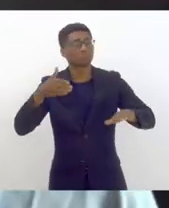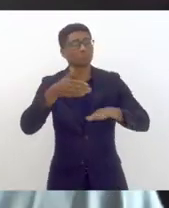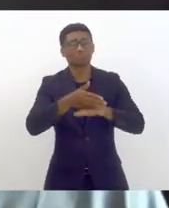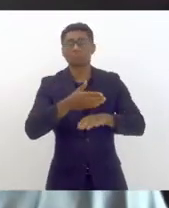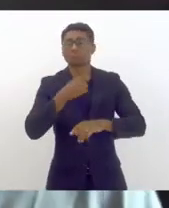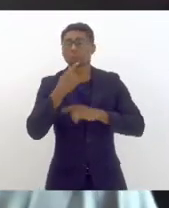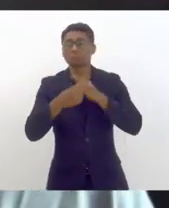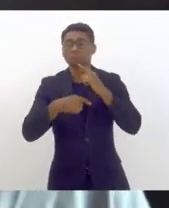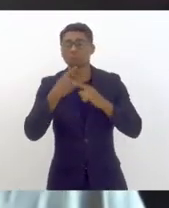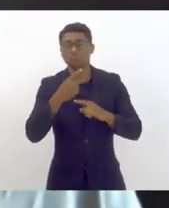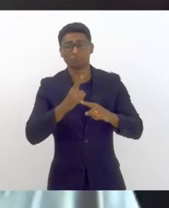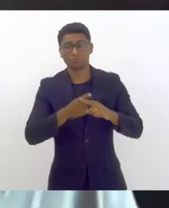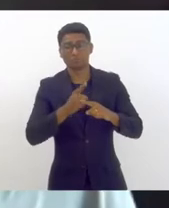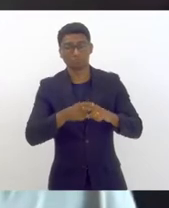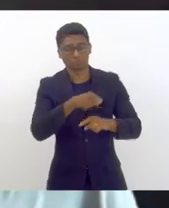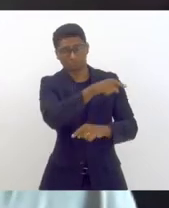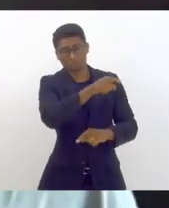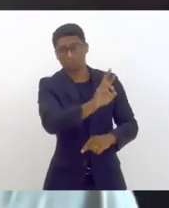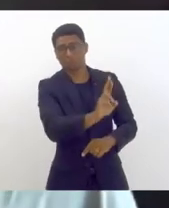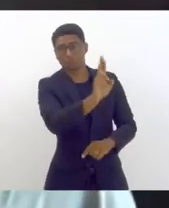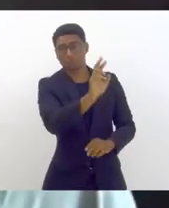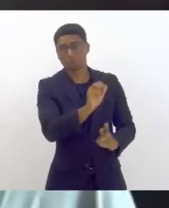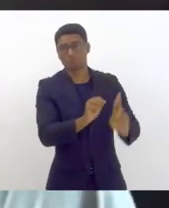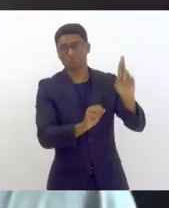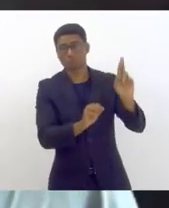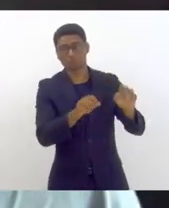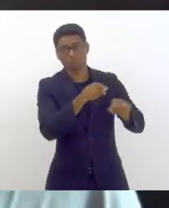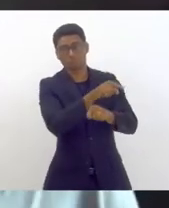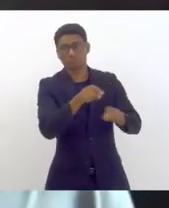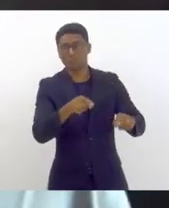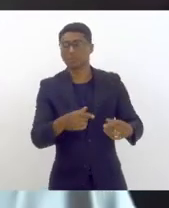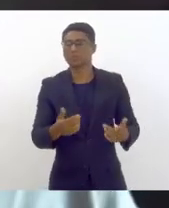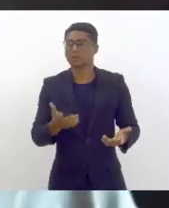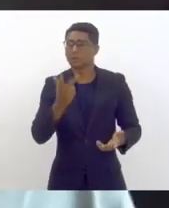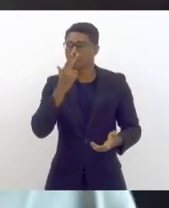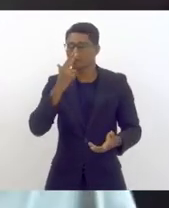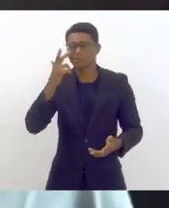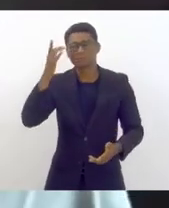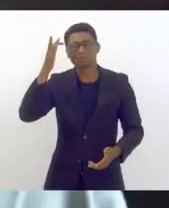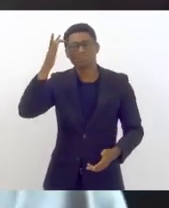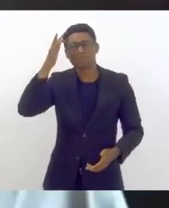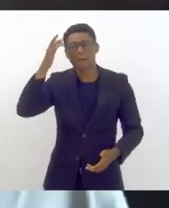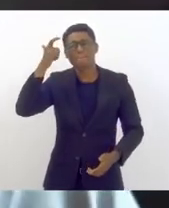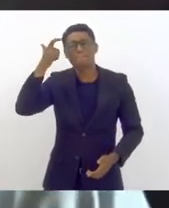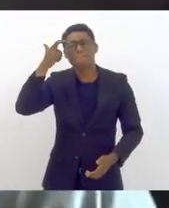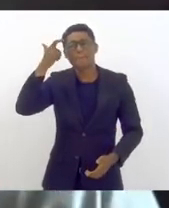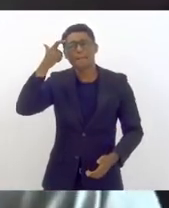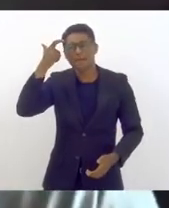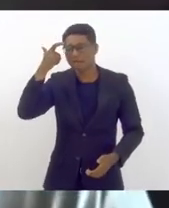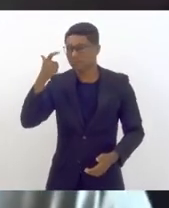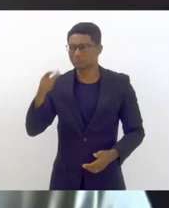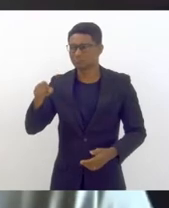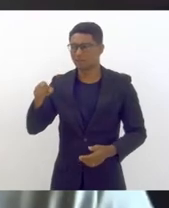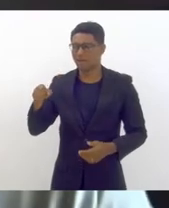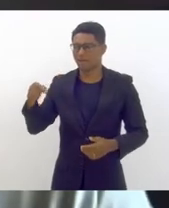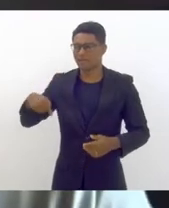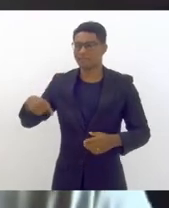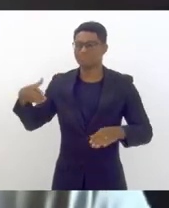de proprietários que têm uma concepção ainda um tanto feudal da posse